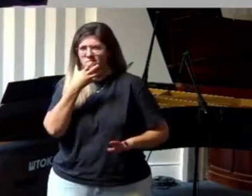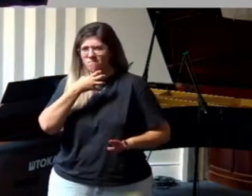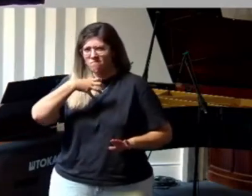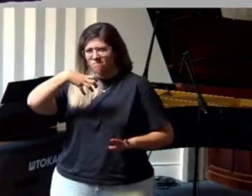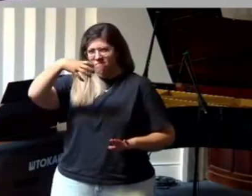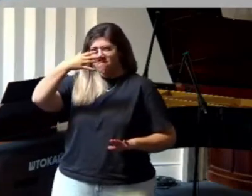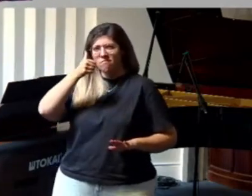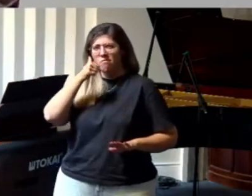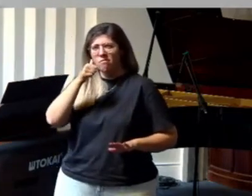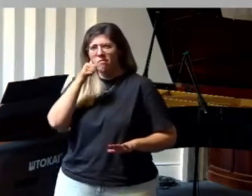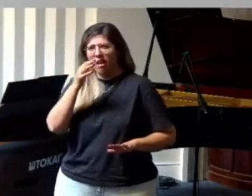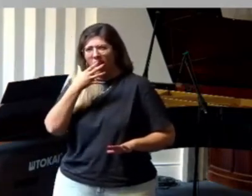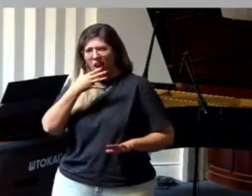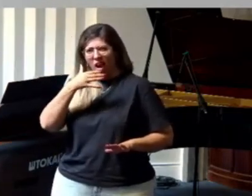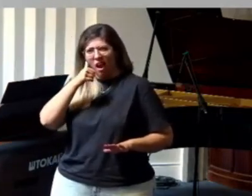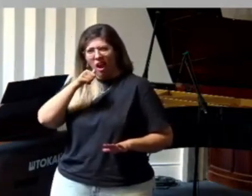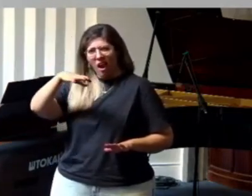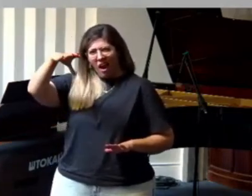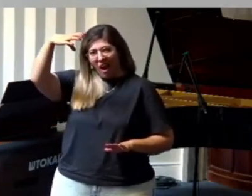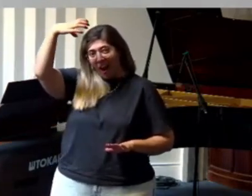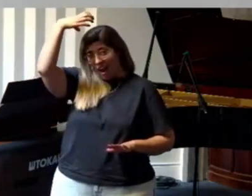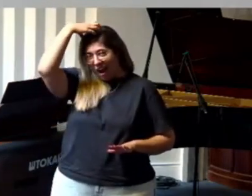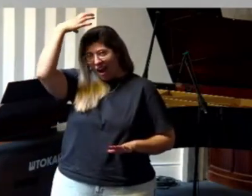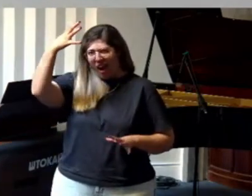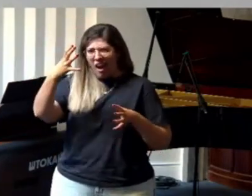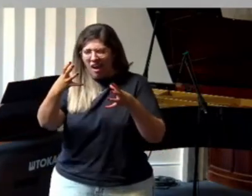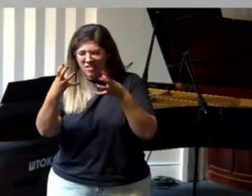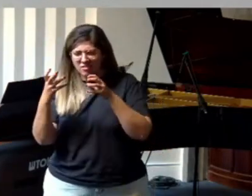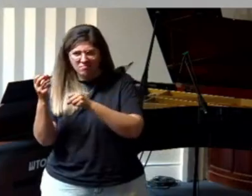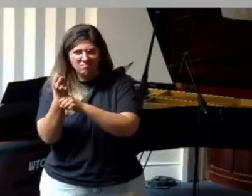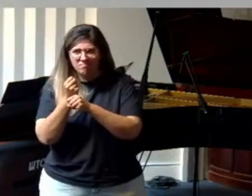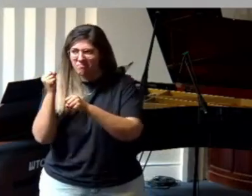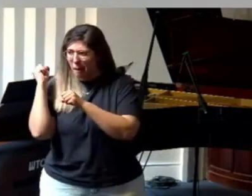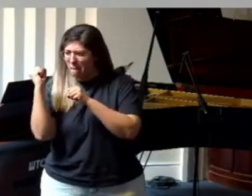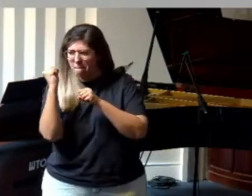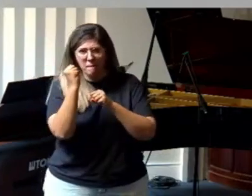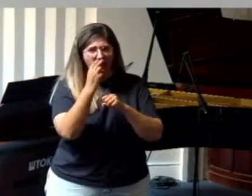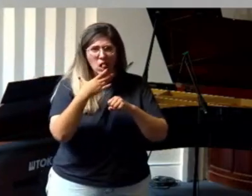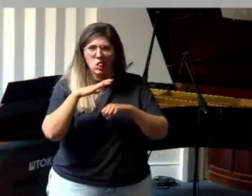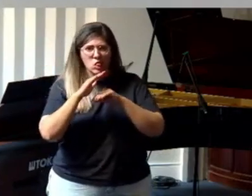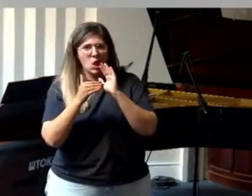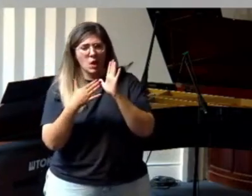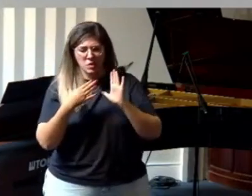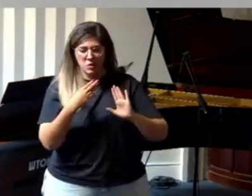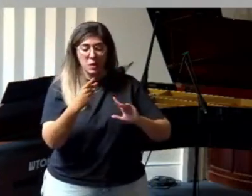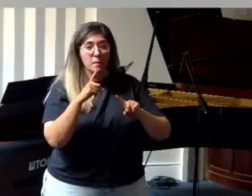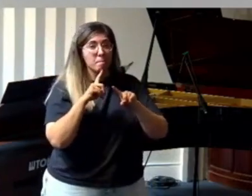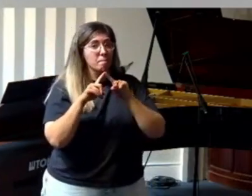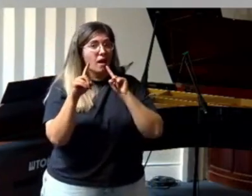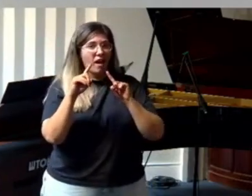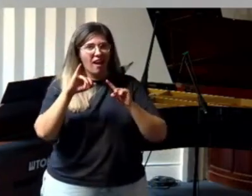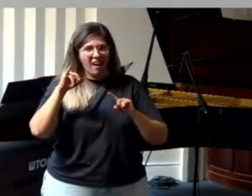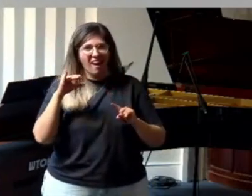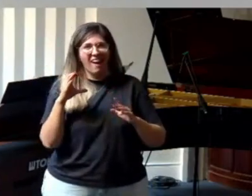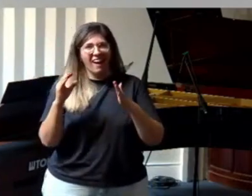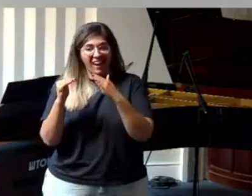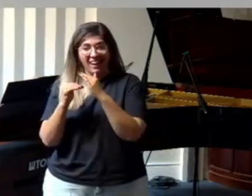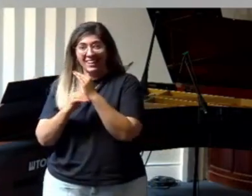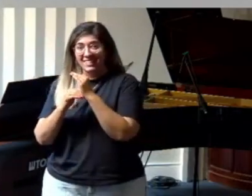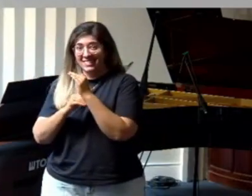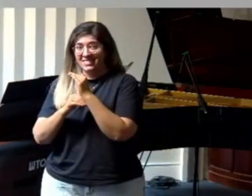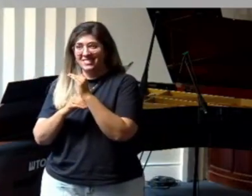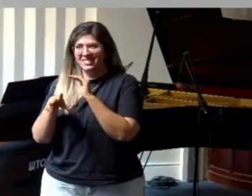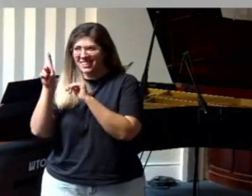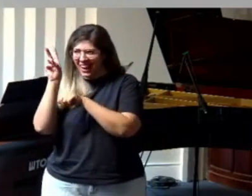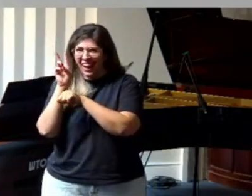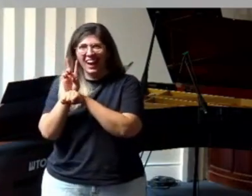nenhum descendente, Deus havia preservado Joás. Que começo maravilhoso, que coisa linda, um rei